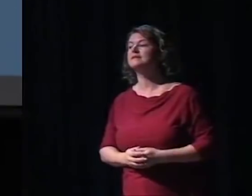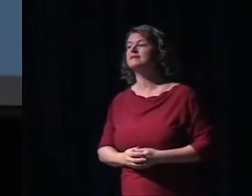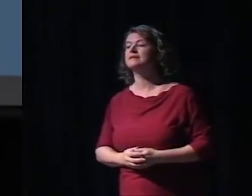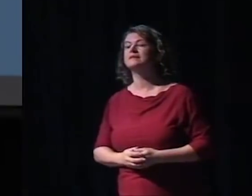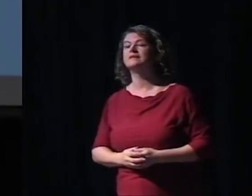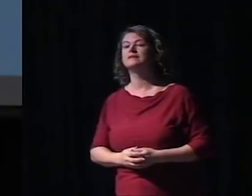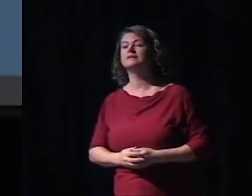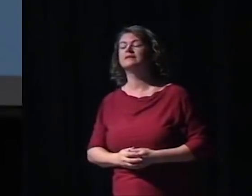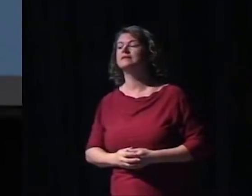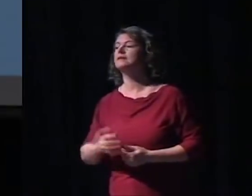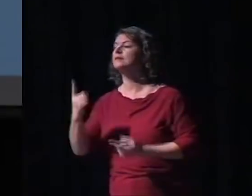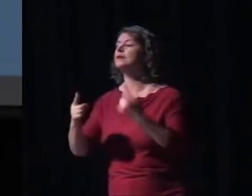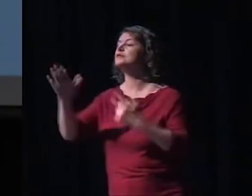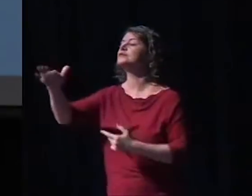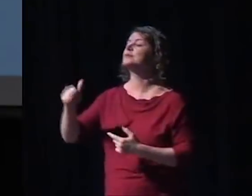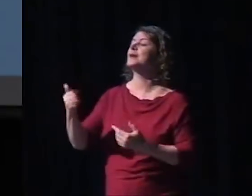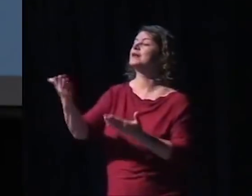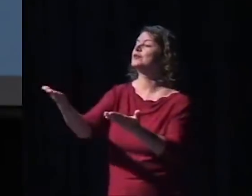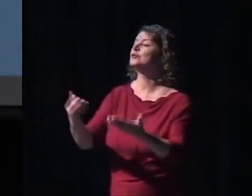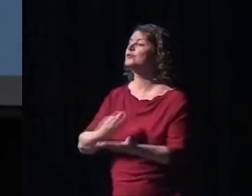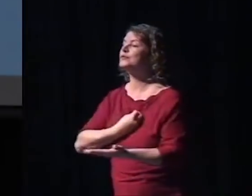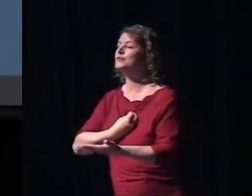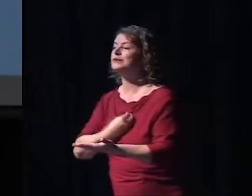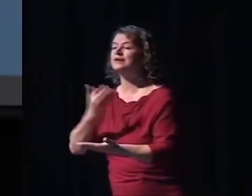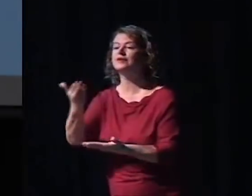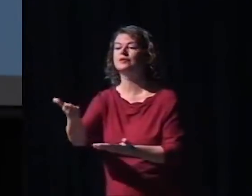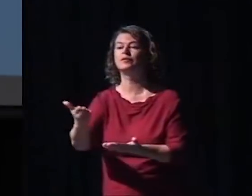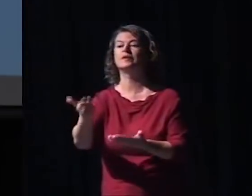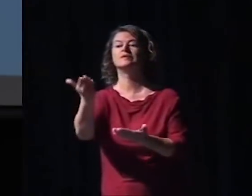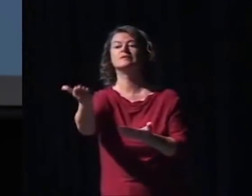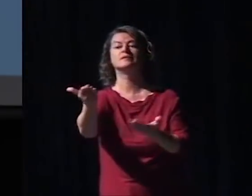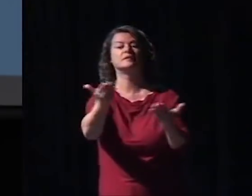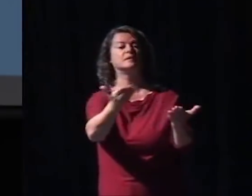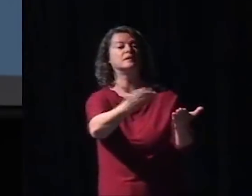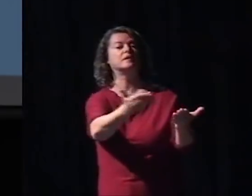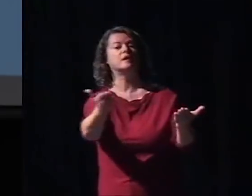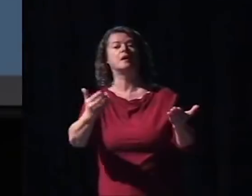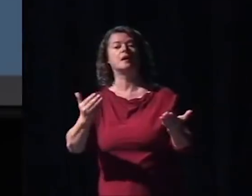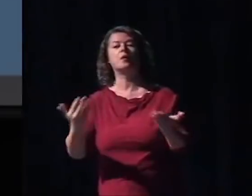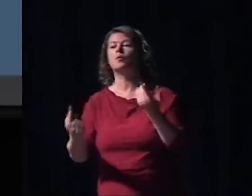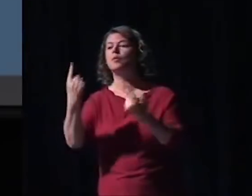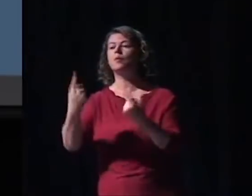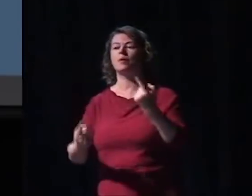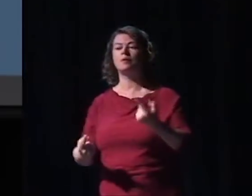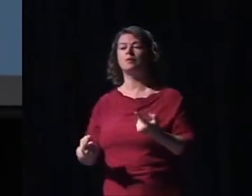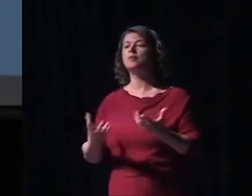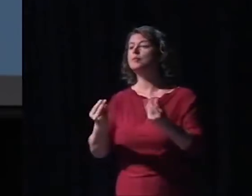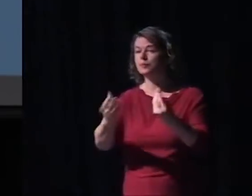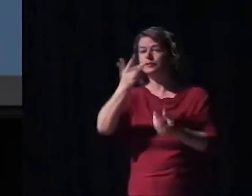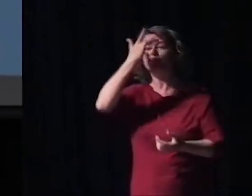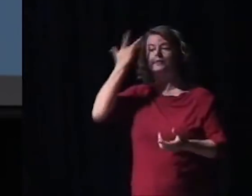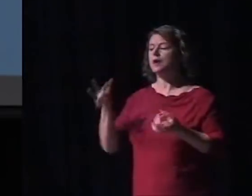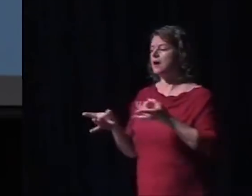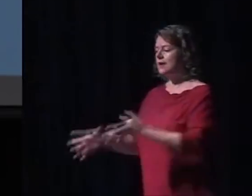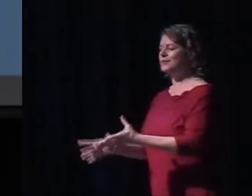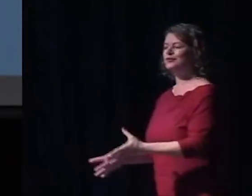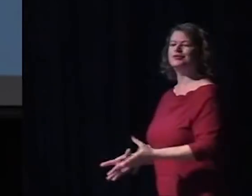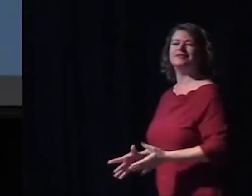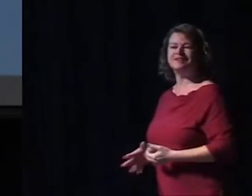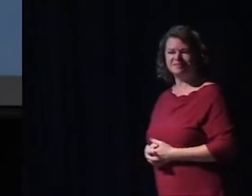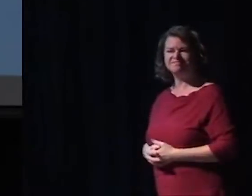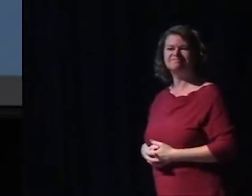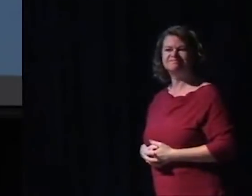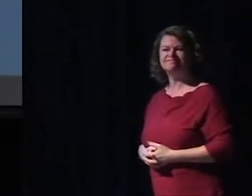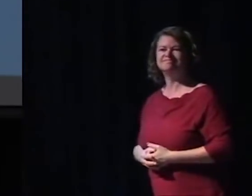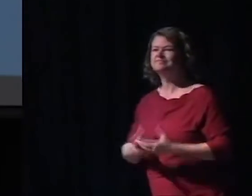Qual é a vocação de Deus para a sua vida? Tem muita gente que abandonou o propósito. Tem muita gente fingindo